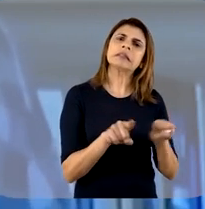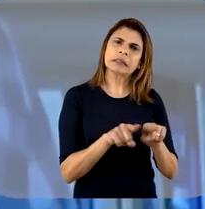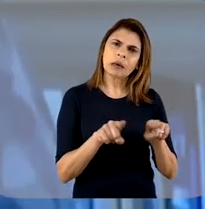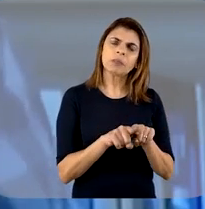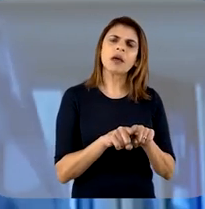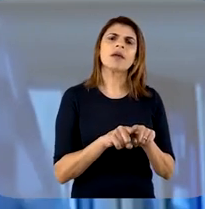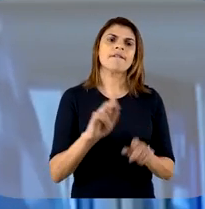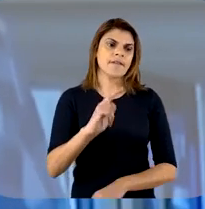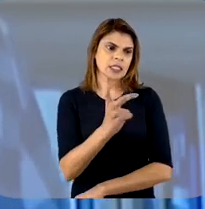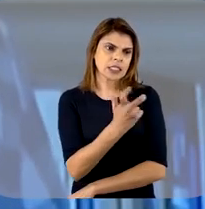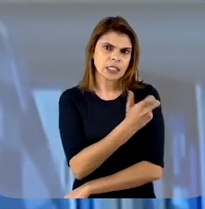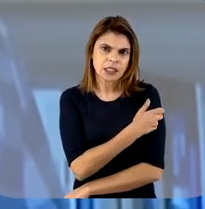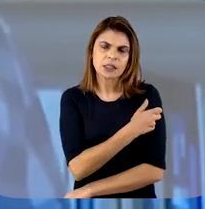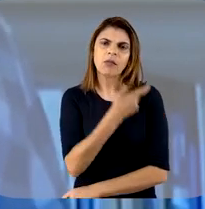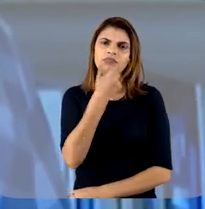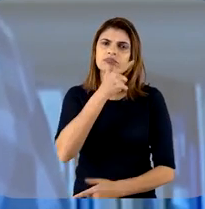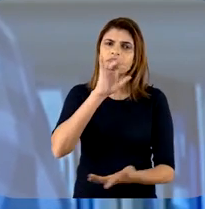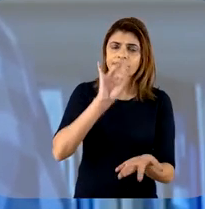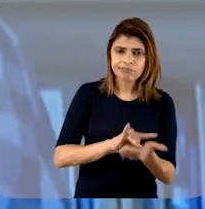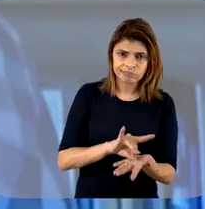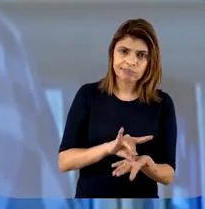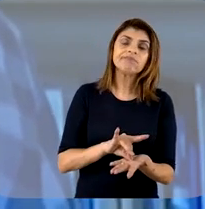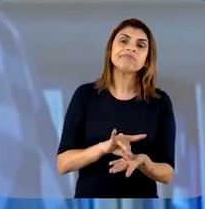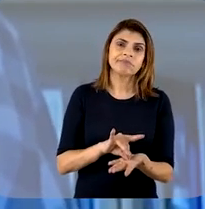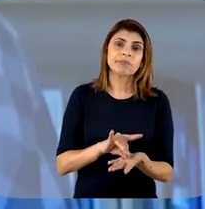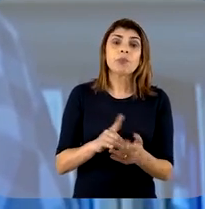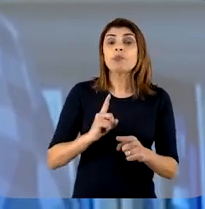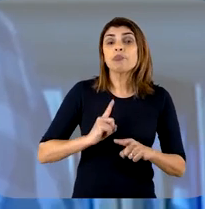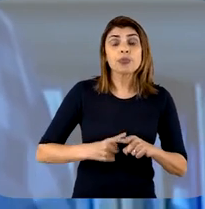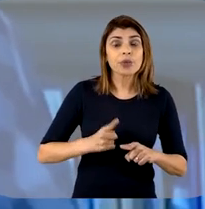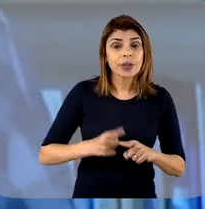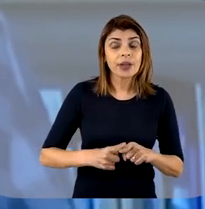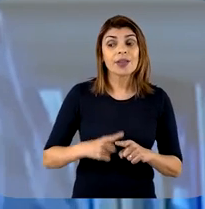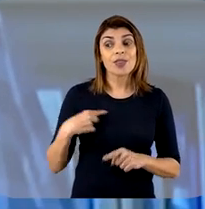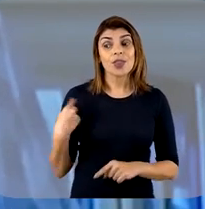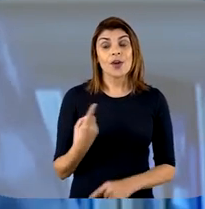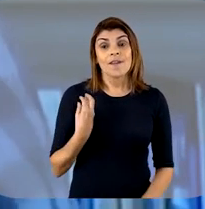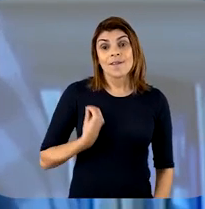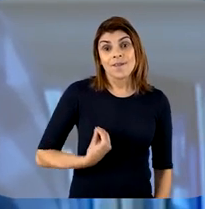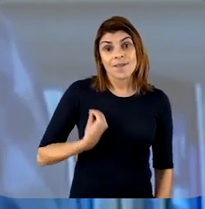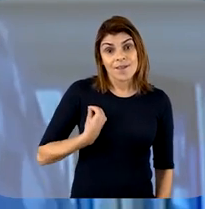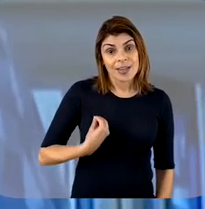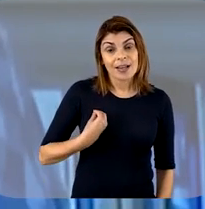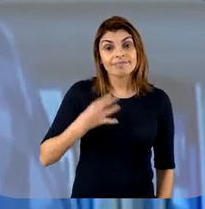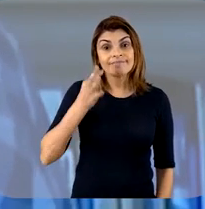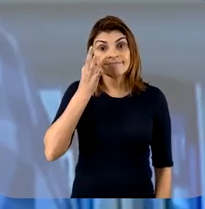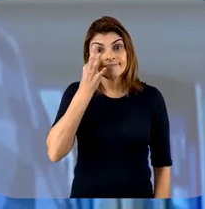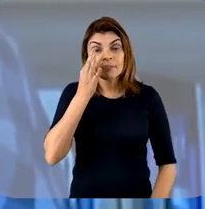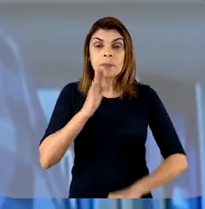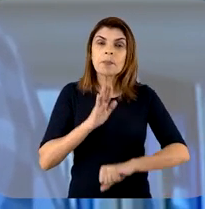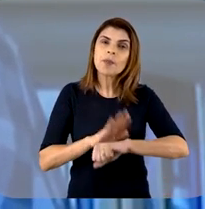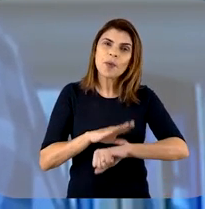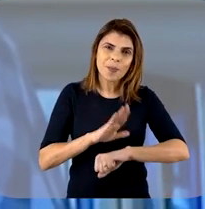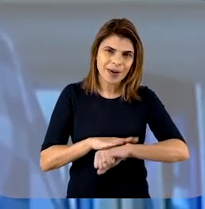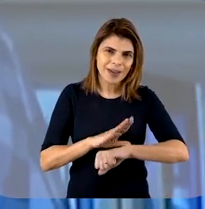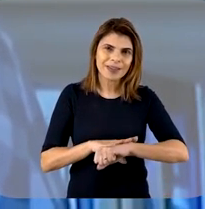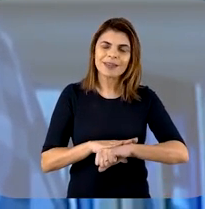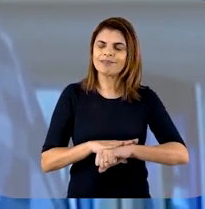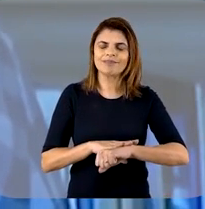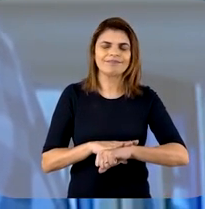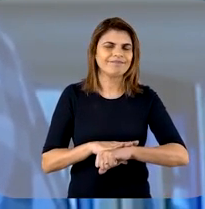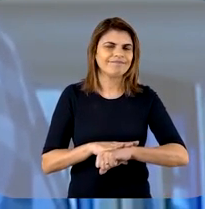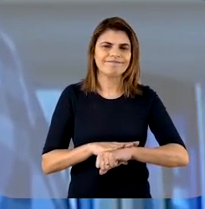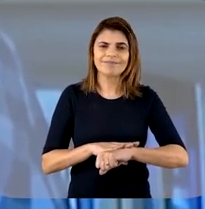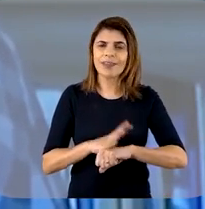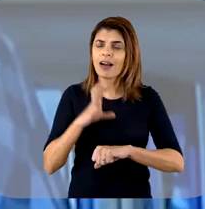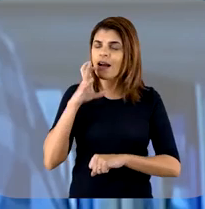do ato da vacinação, mas também porque nós estamos vivenciando níveis muito altos de